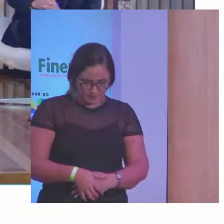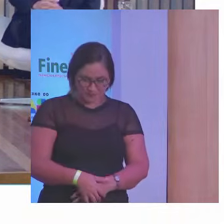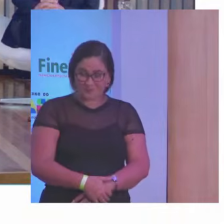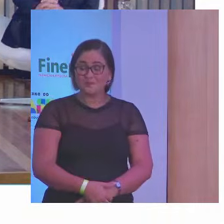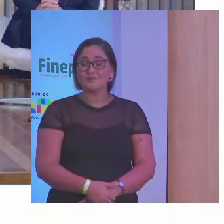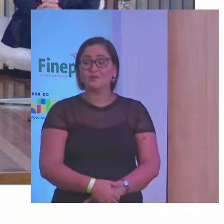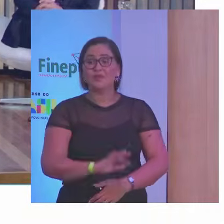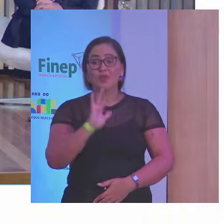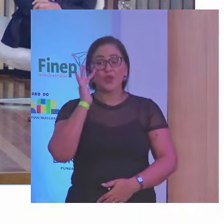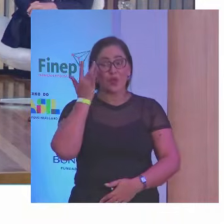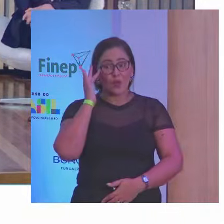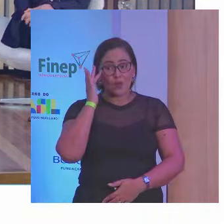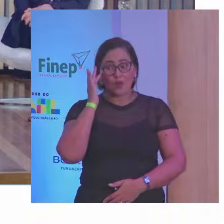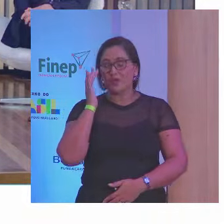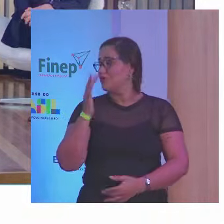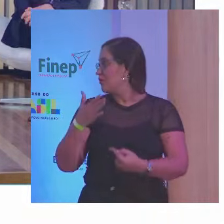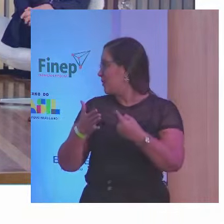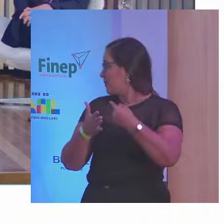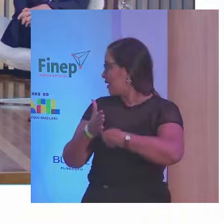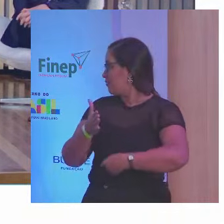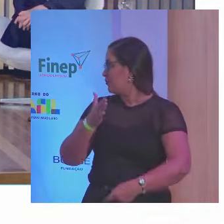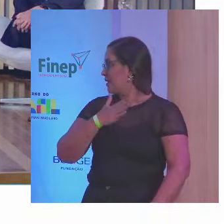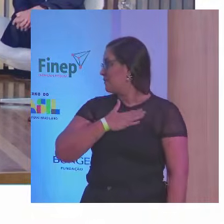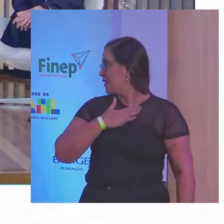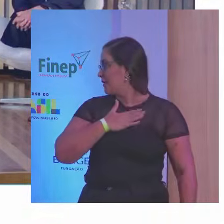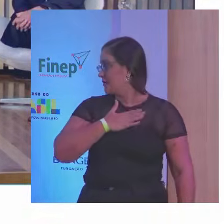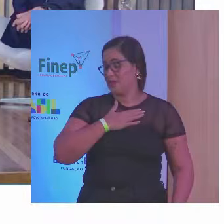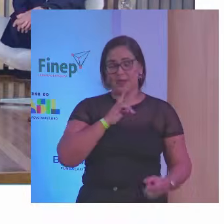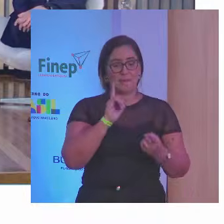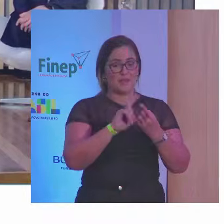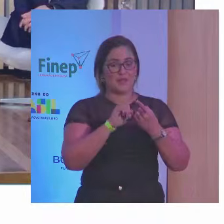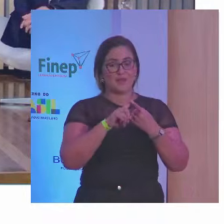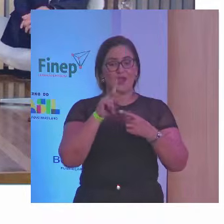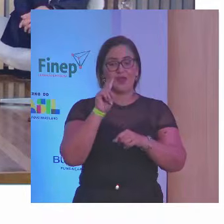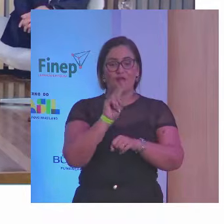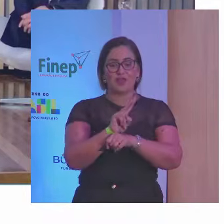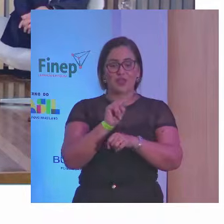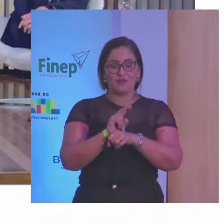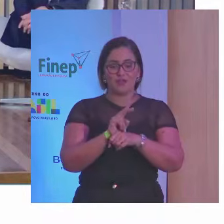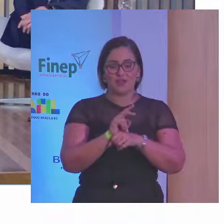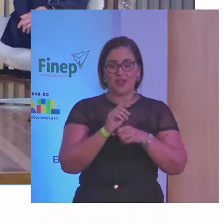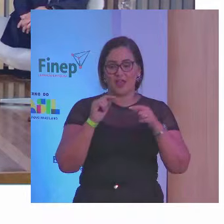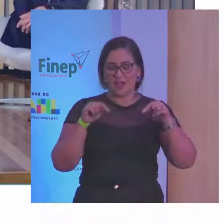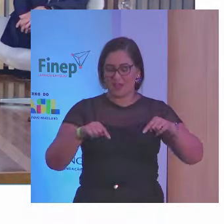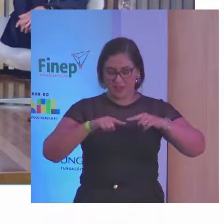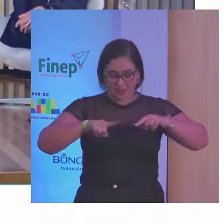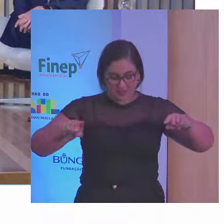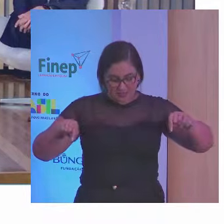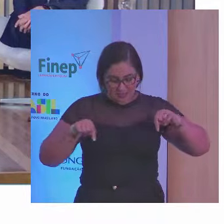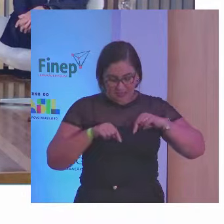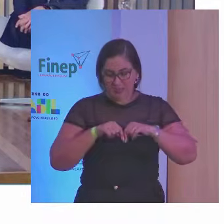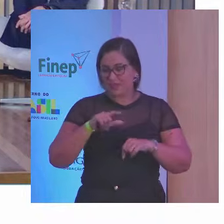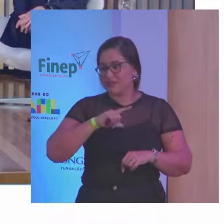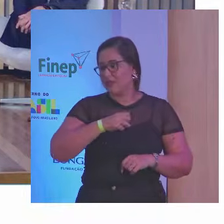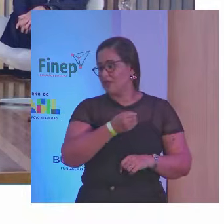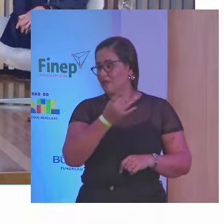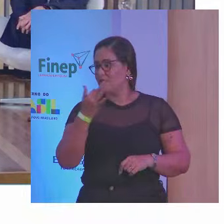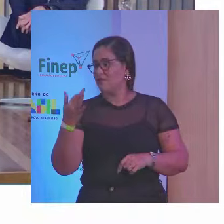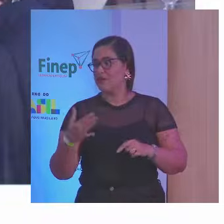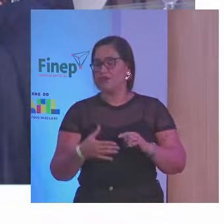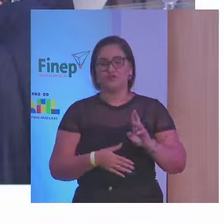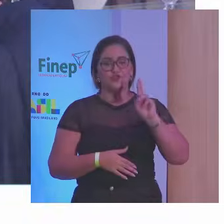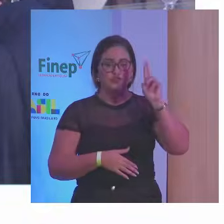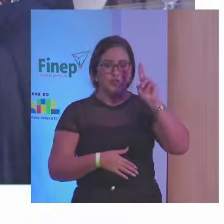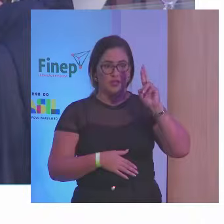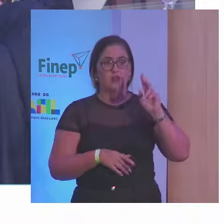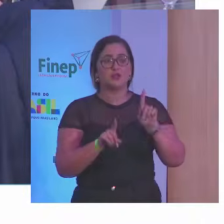Eu acho que eu vou pegar essa pergunta para mim, porque a primeira é que eu vou defender que aqui nessa sala tem vários chefes meus, inclusive ministros